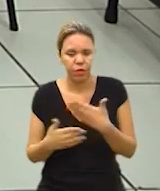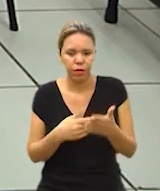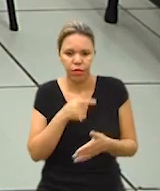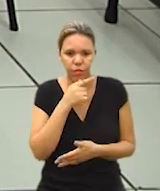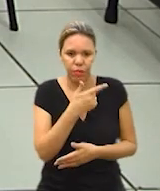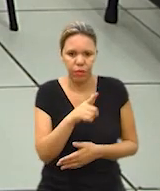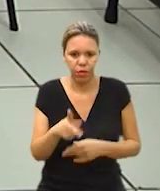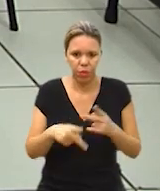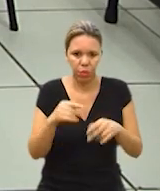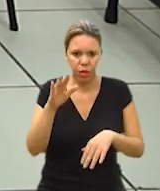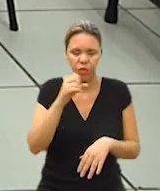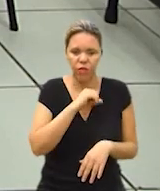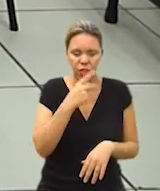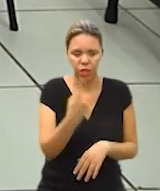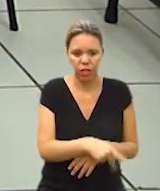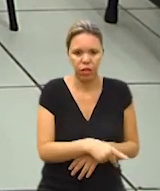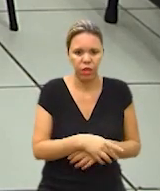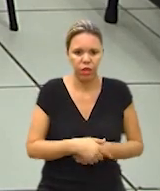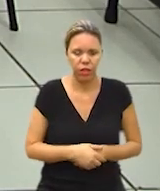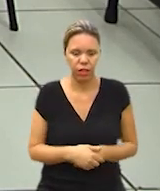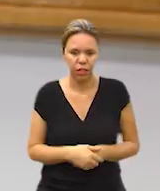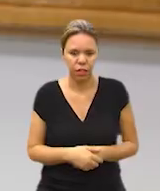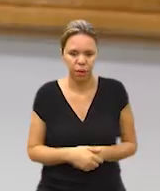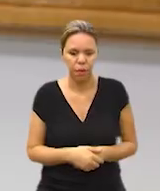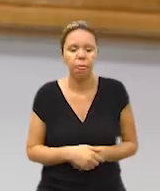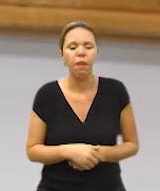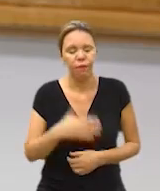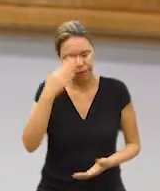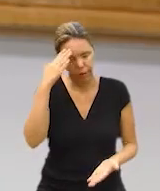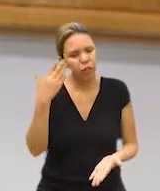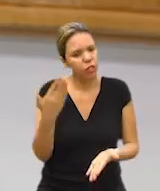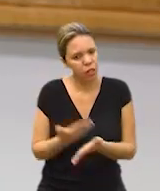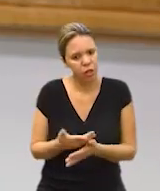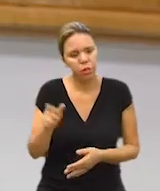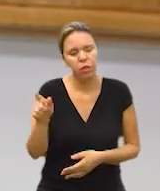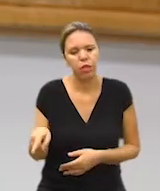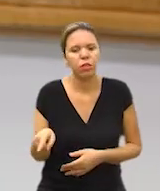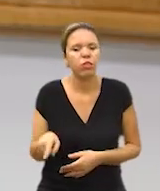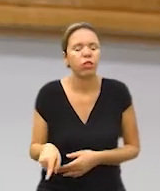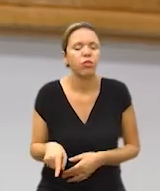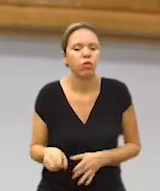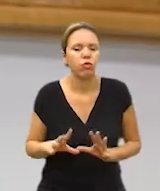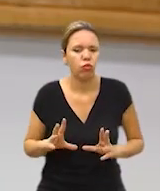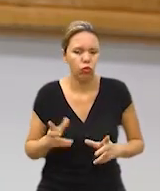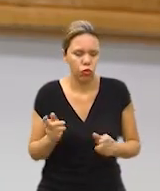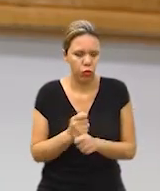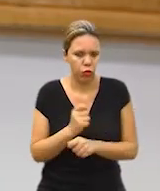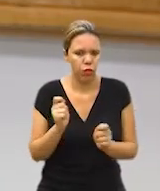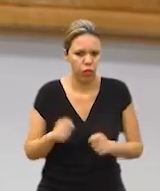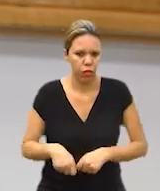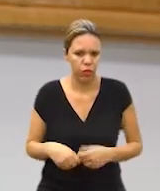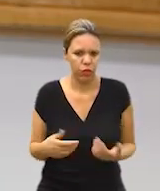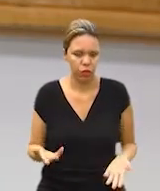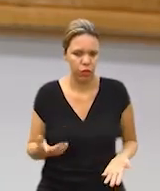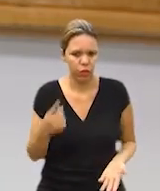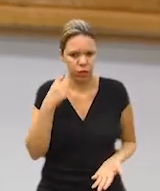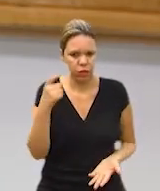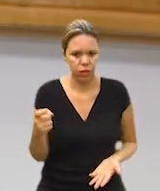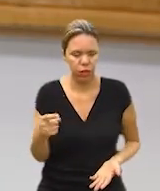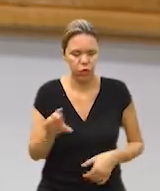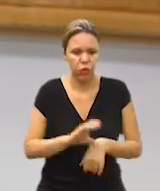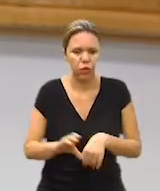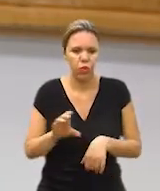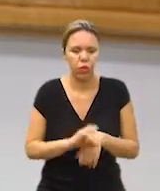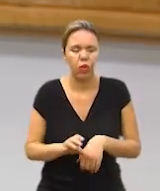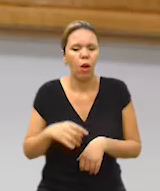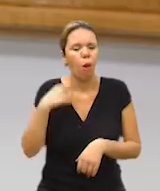tiver alguém mais velho que ele, né, eu vou acreditar que é totalmente possível. E é interessante que o curso